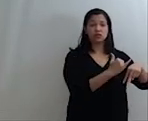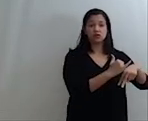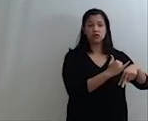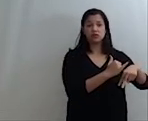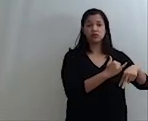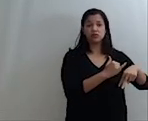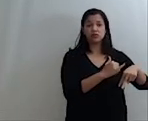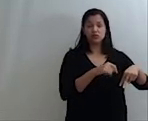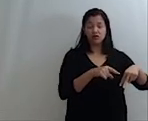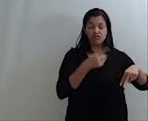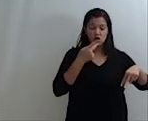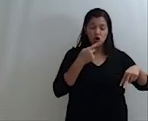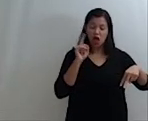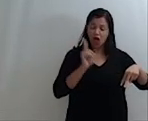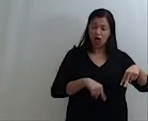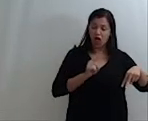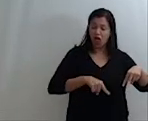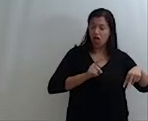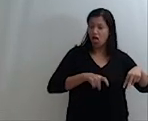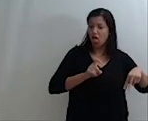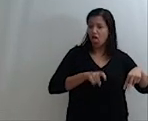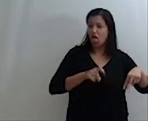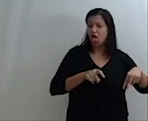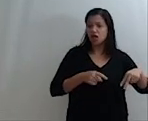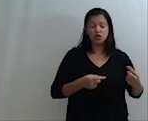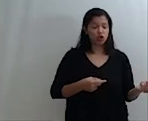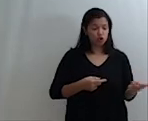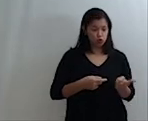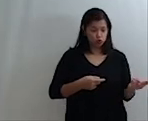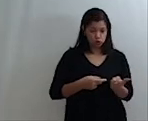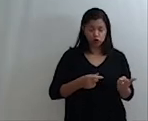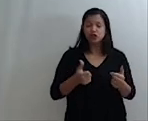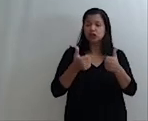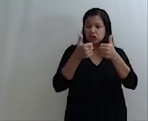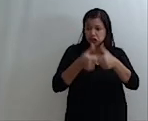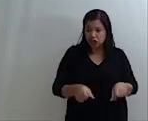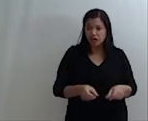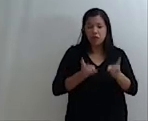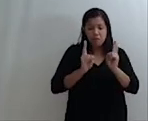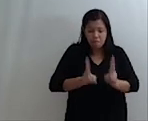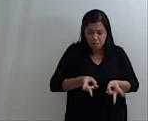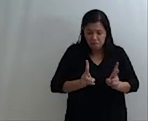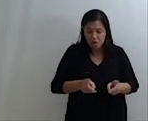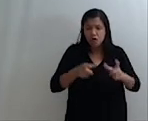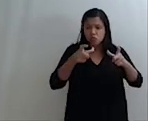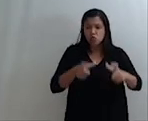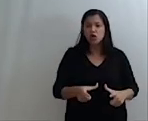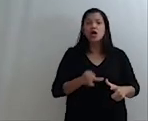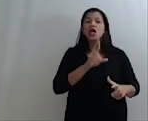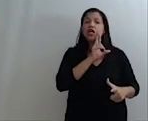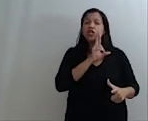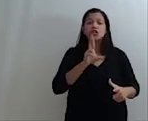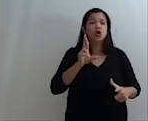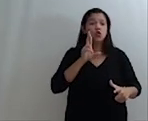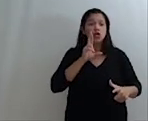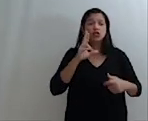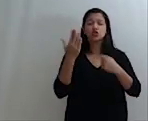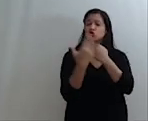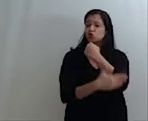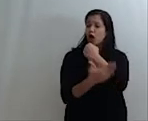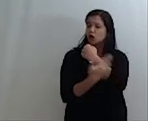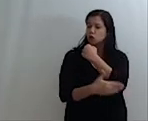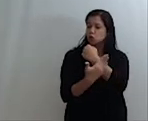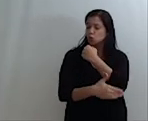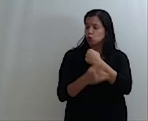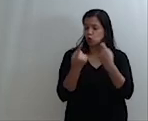correl teriam estado horas antes no na churrascaria onde ocorreu o roubo mas ela não diz como chegou